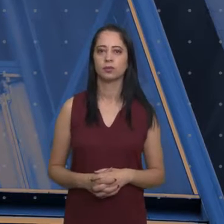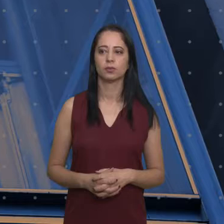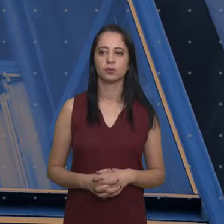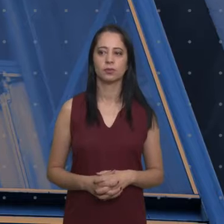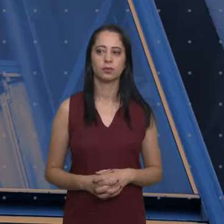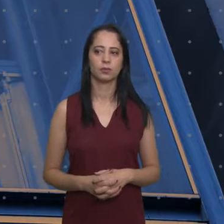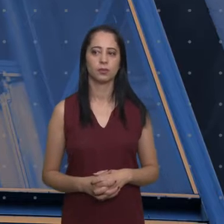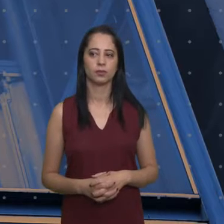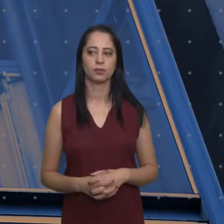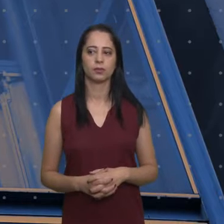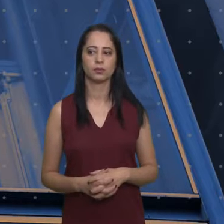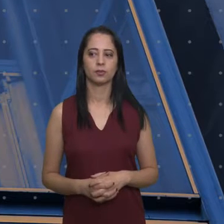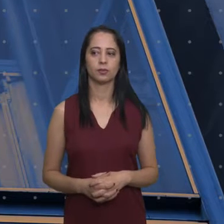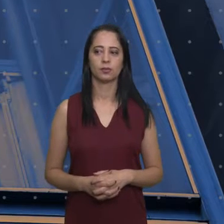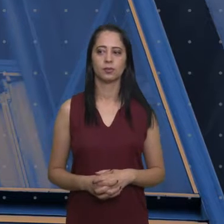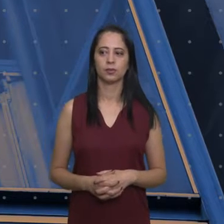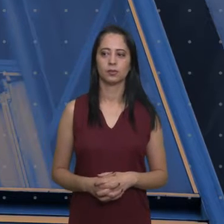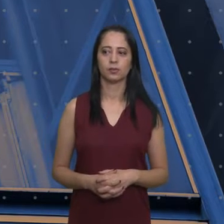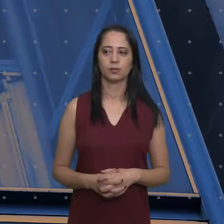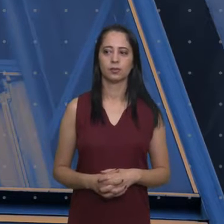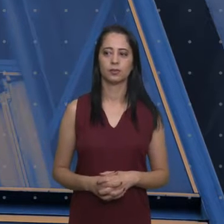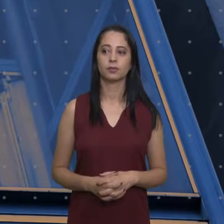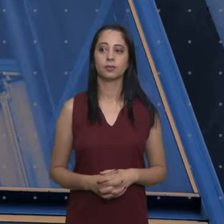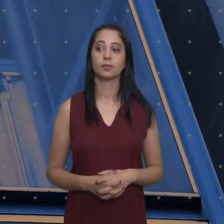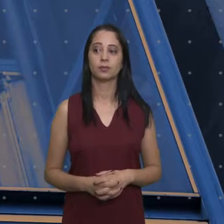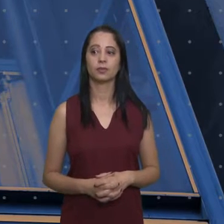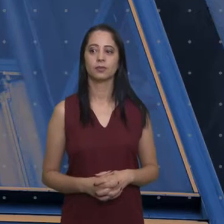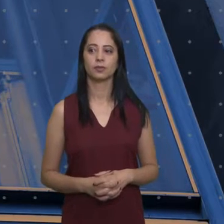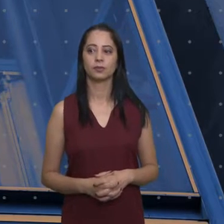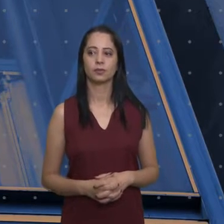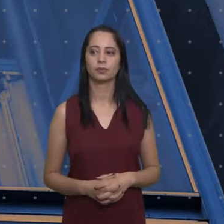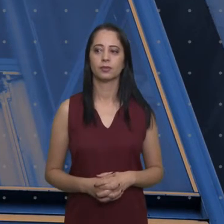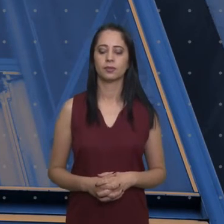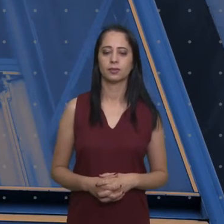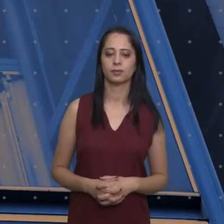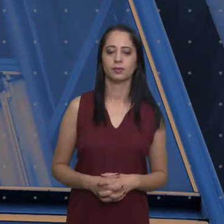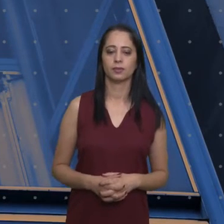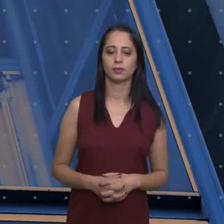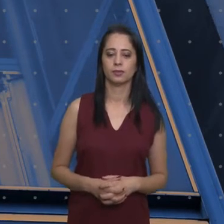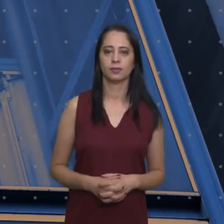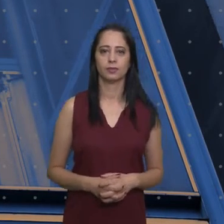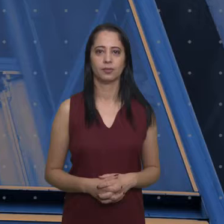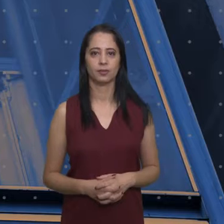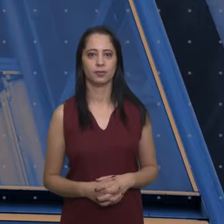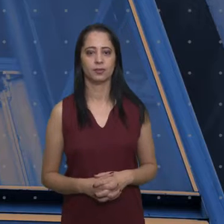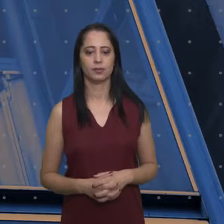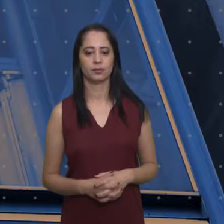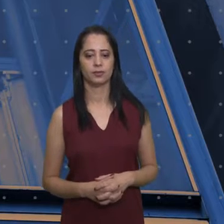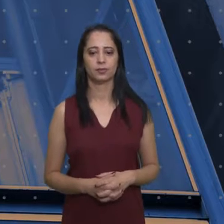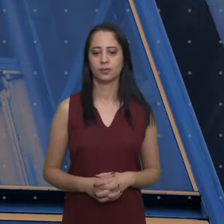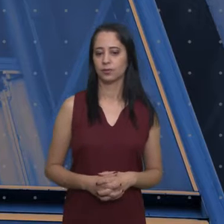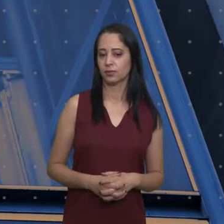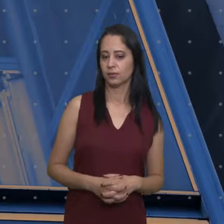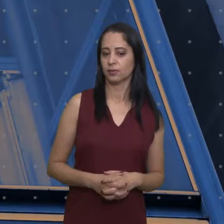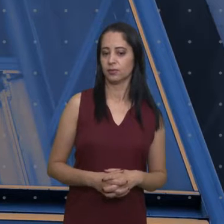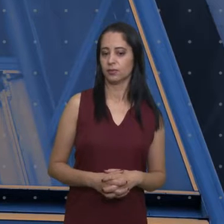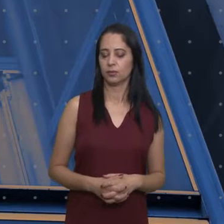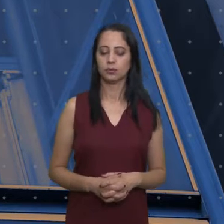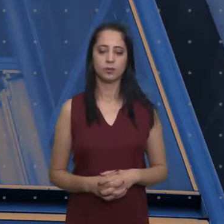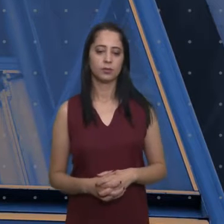produção de velas, auxiliar de serviços gerais, auxiliar de tráfego,